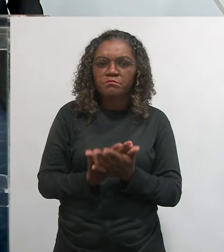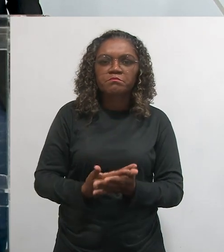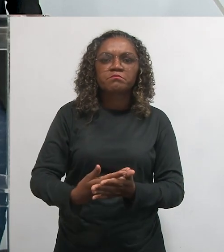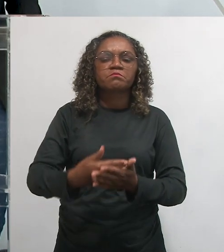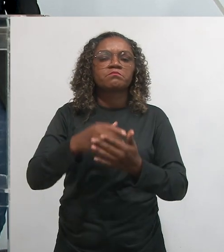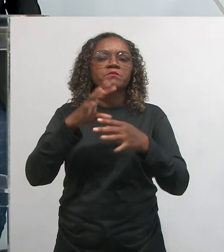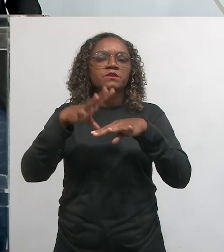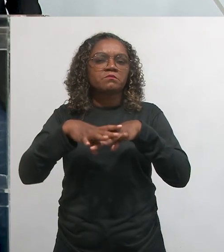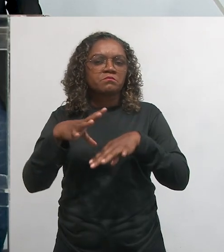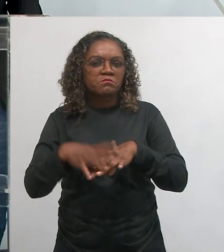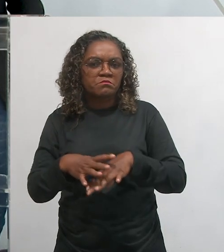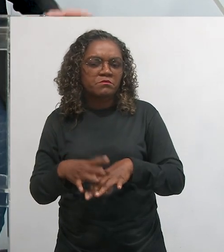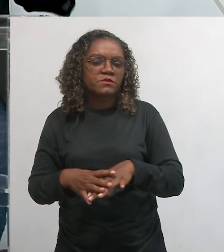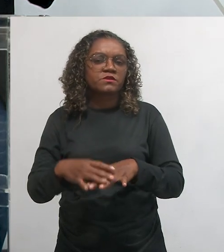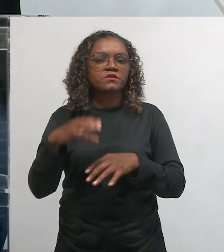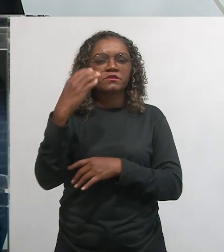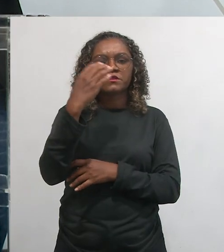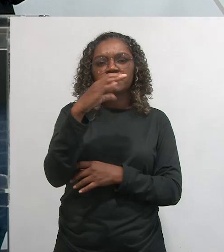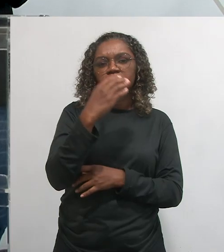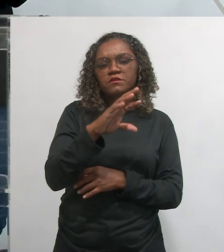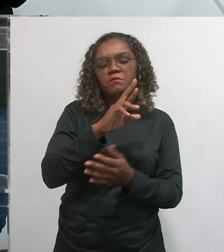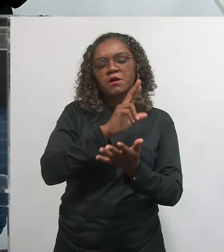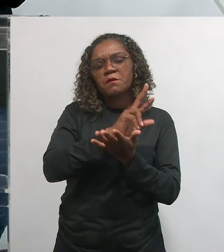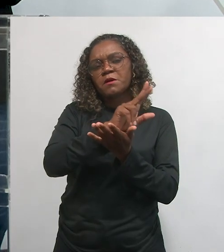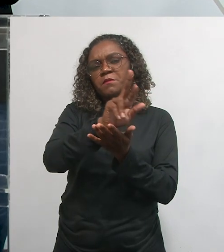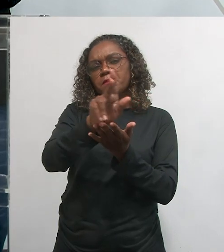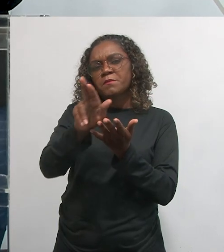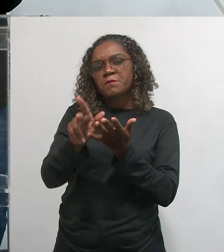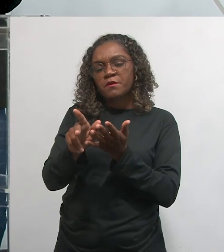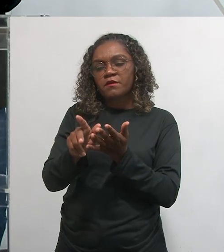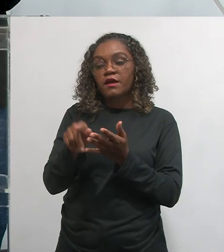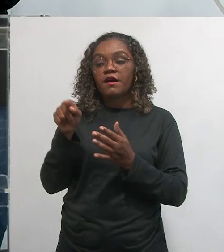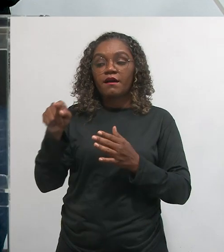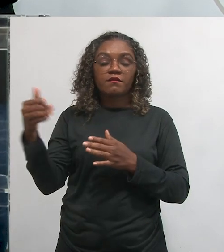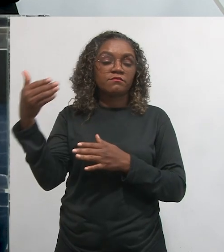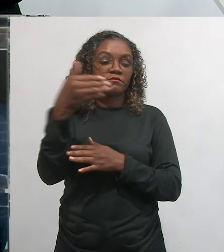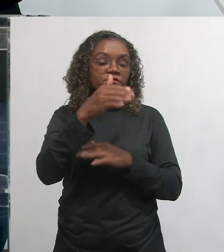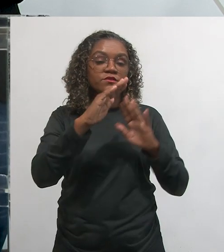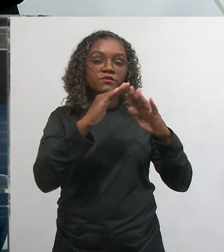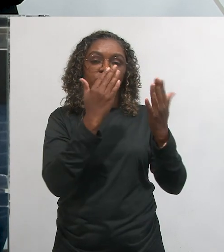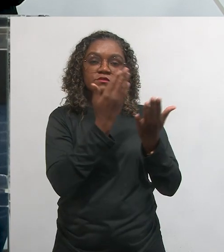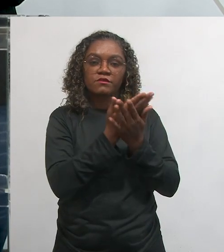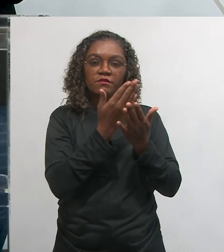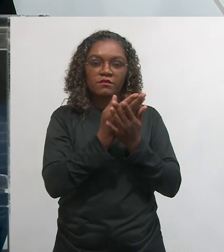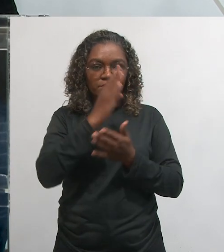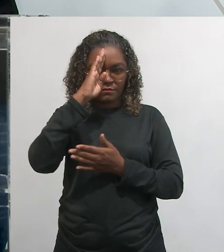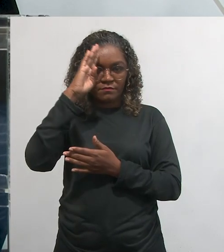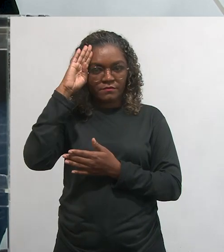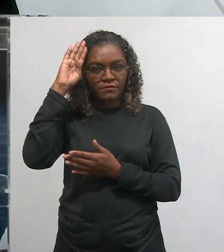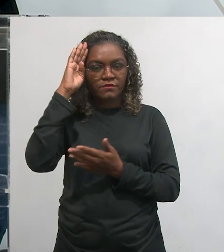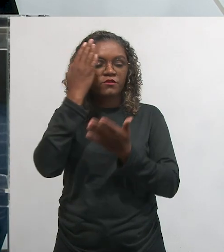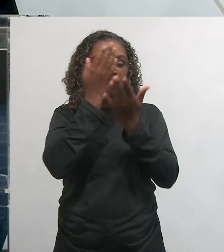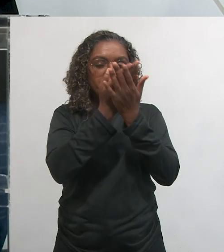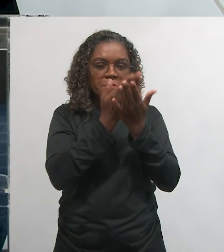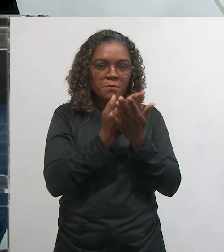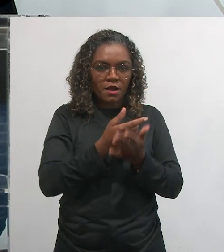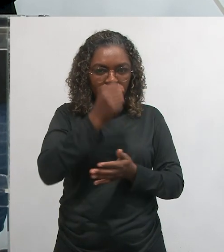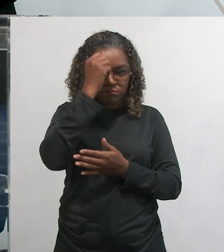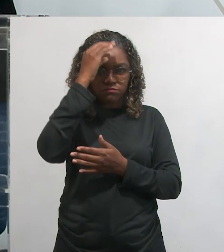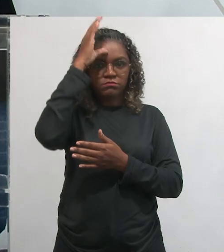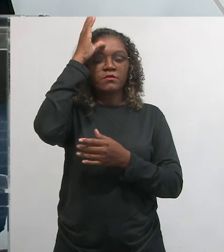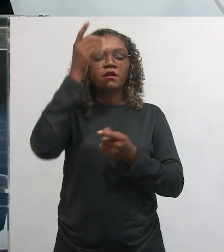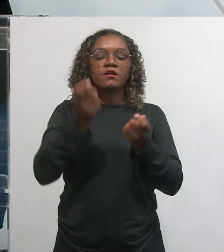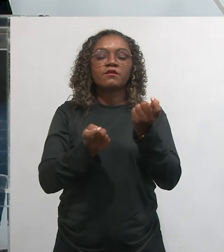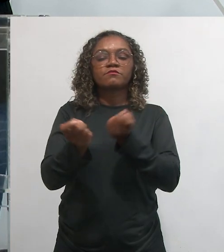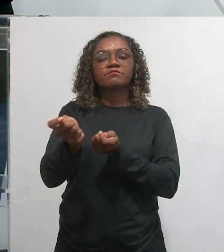matemática, a ciência, a dialética, a razão. Então essas pessoas vão ser melhoradas na academia para governar a cidade. Então veja